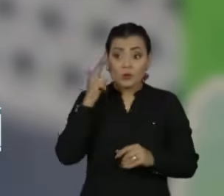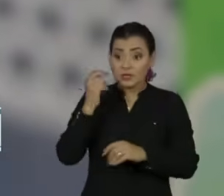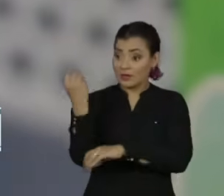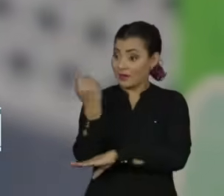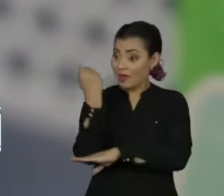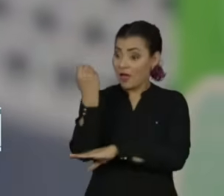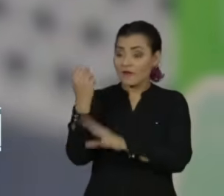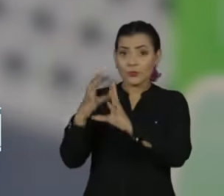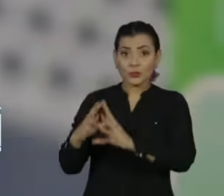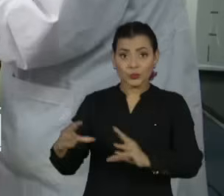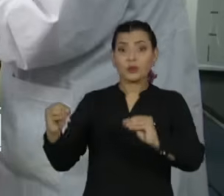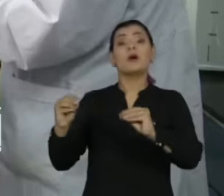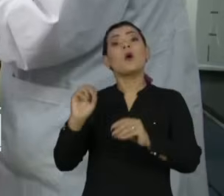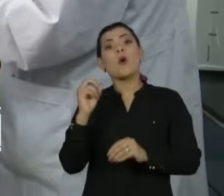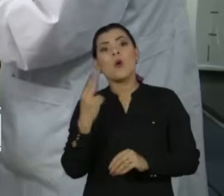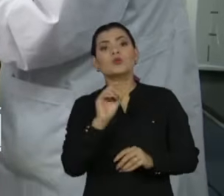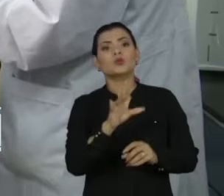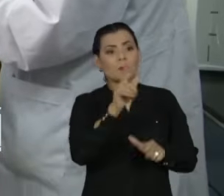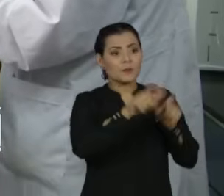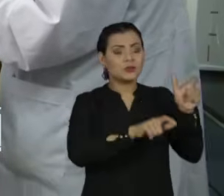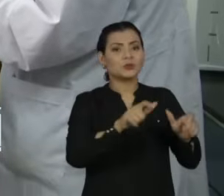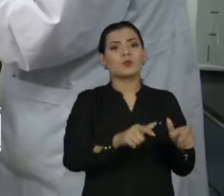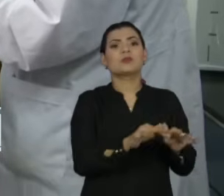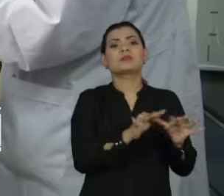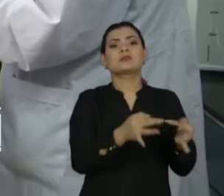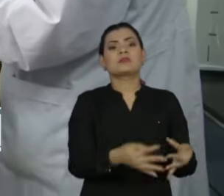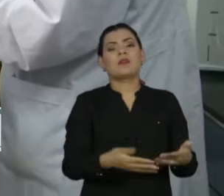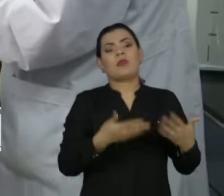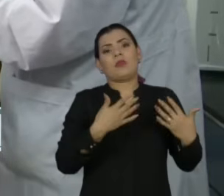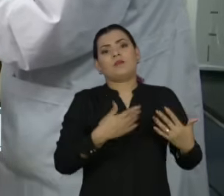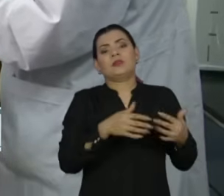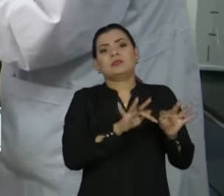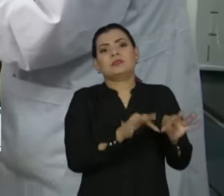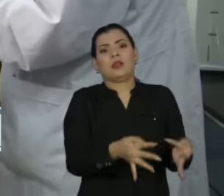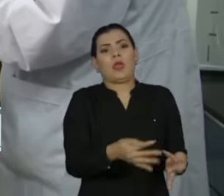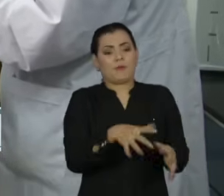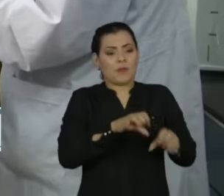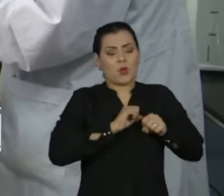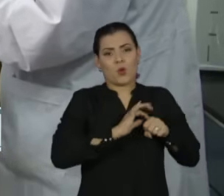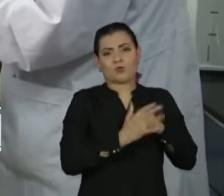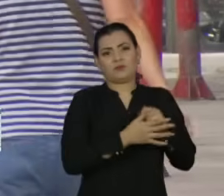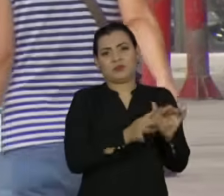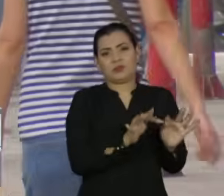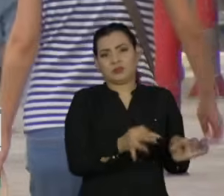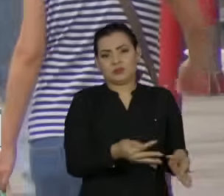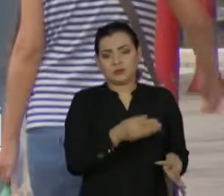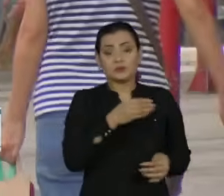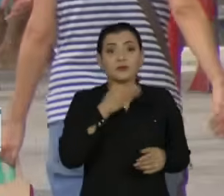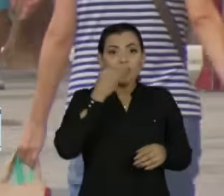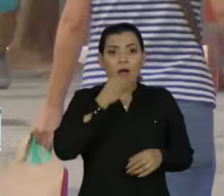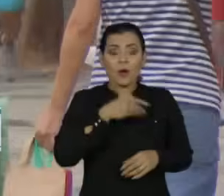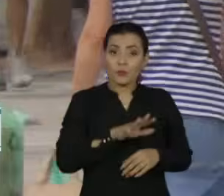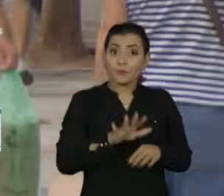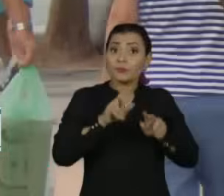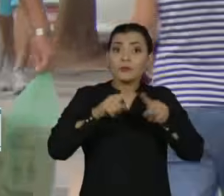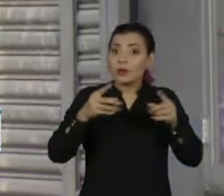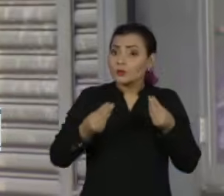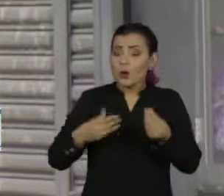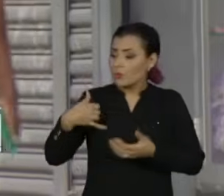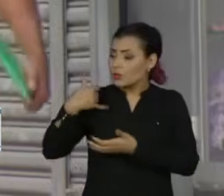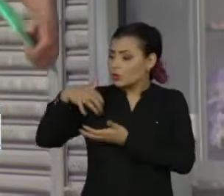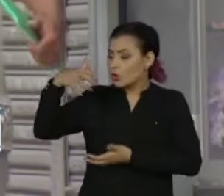se funcionará apenas para sintomas leves da doença. Outra dúvida é a forma como ela vai reagir no organismo dos